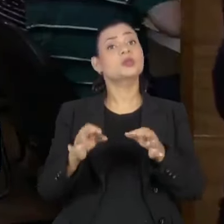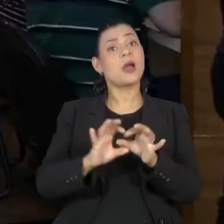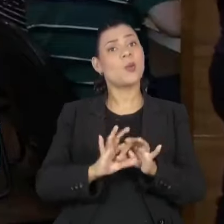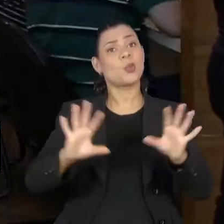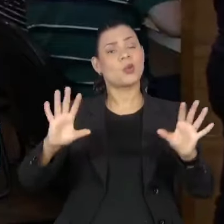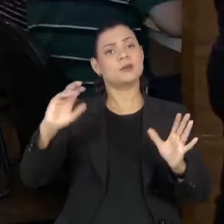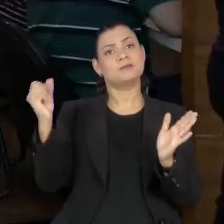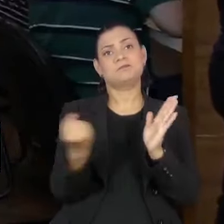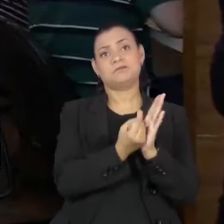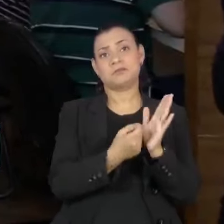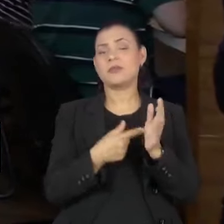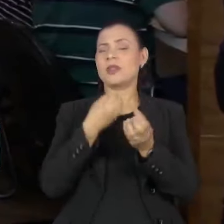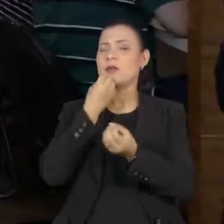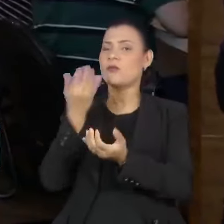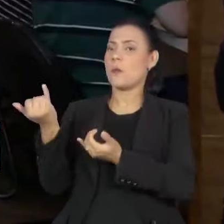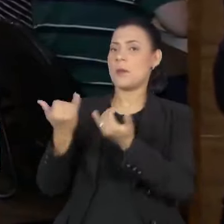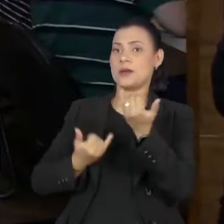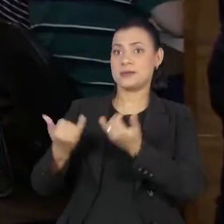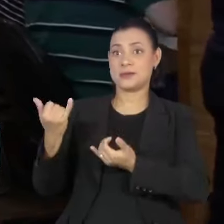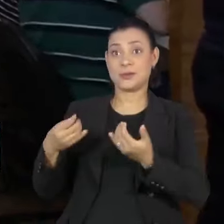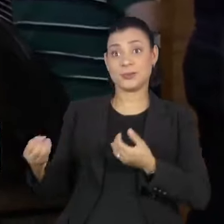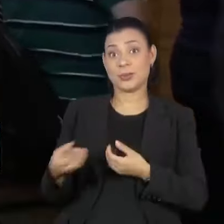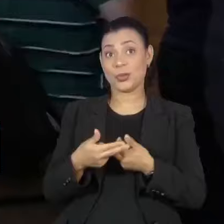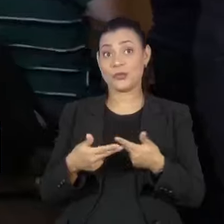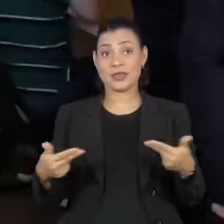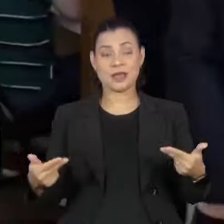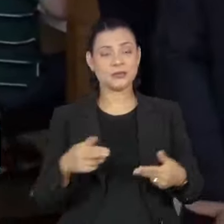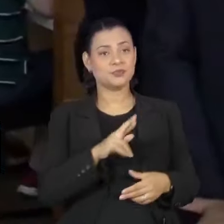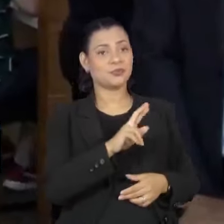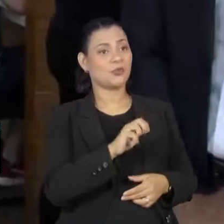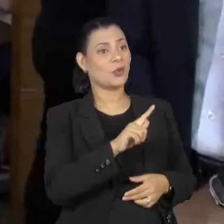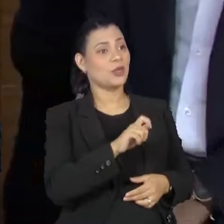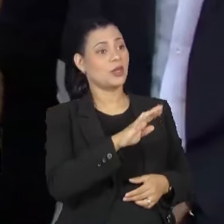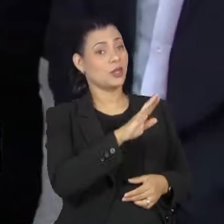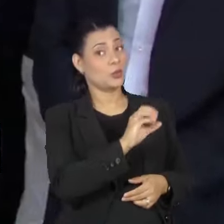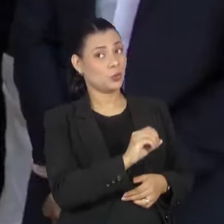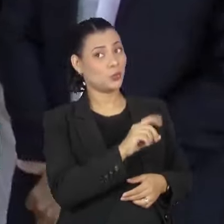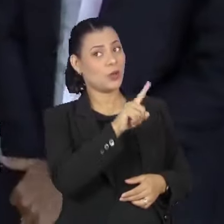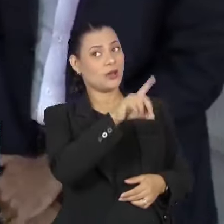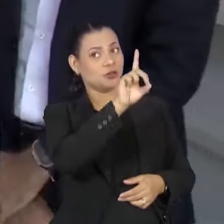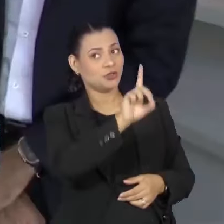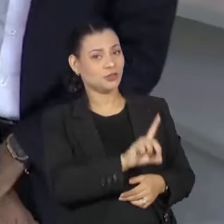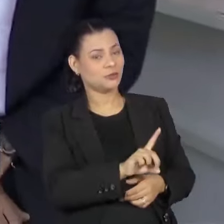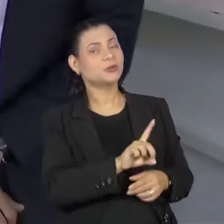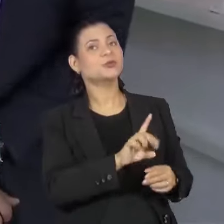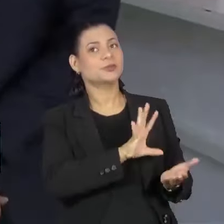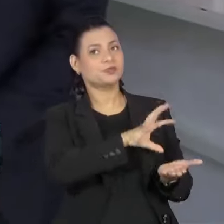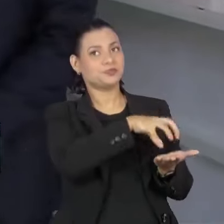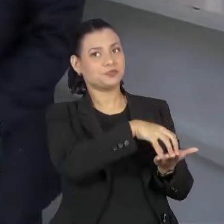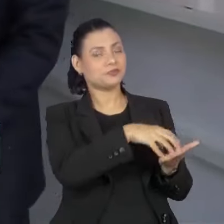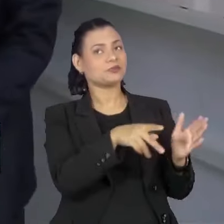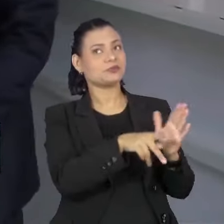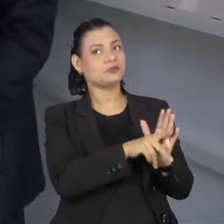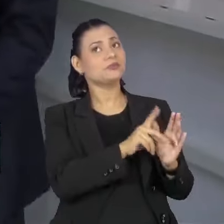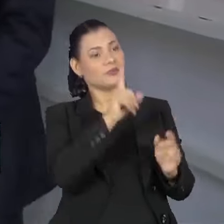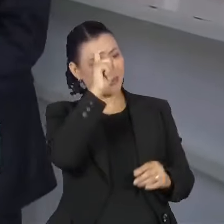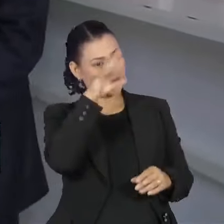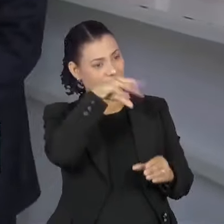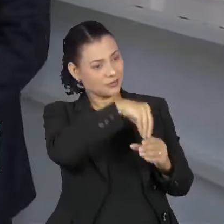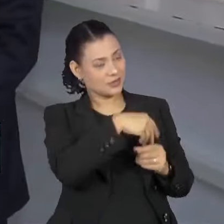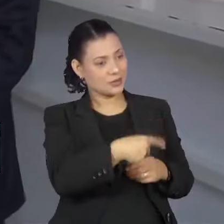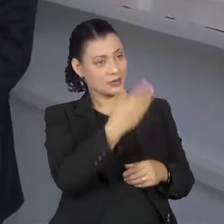gente vai saber mais informações sobre essa novidade com o Rodrigo Valverde Dinamarco, que é diretor do Colégio Notarial do Brasil. O que muda